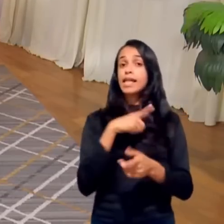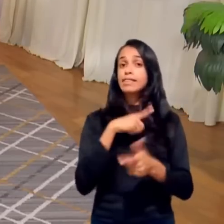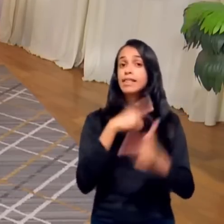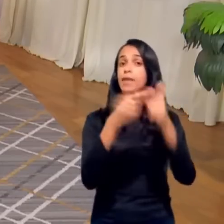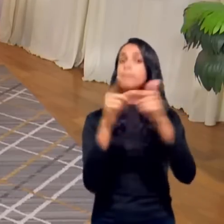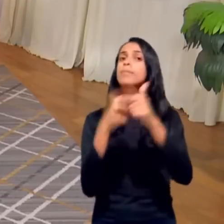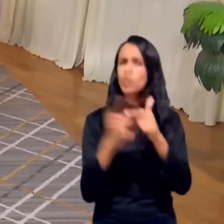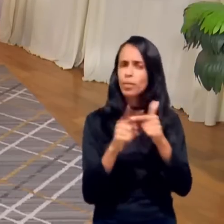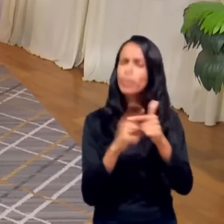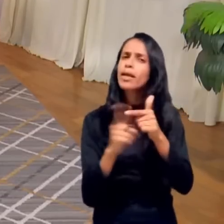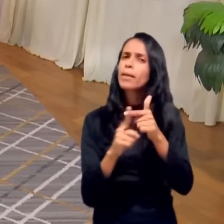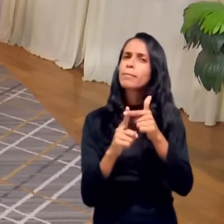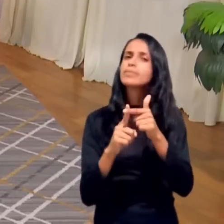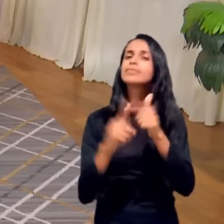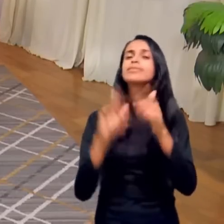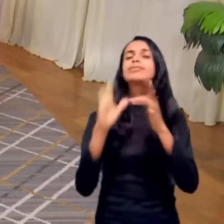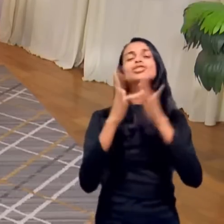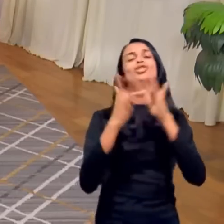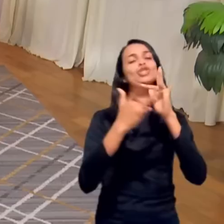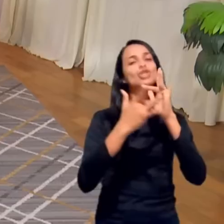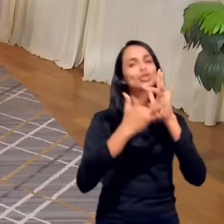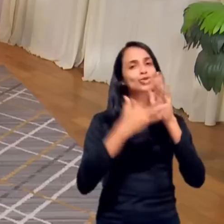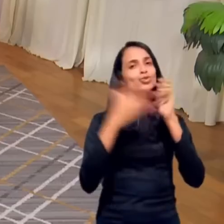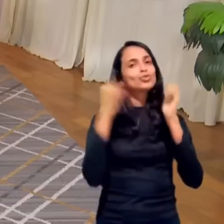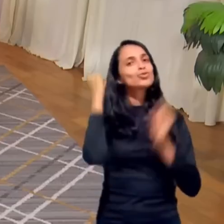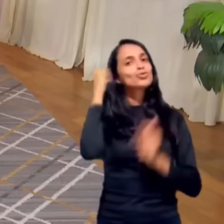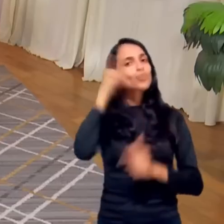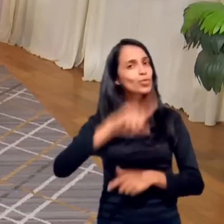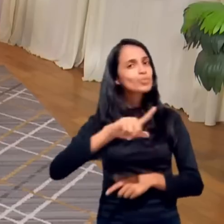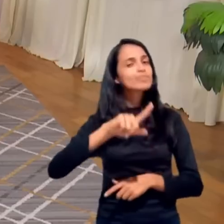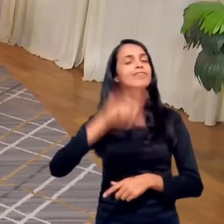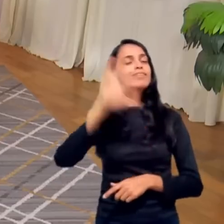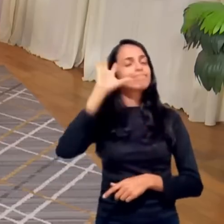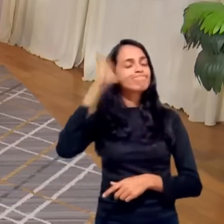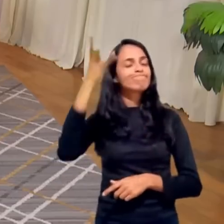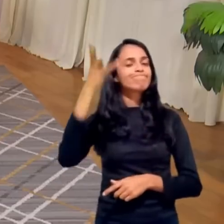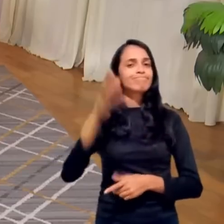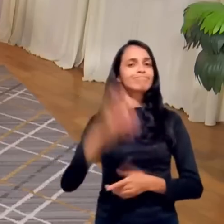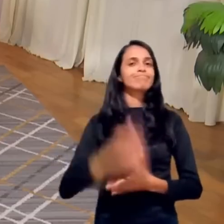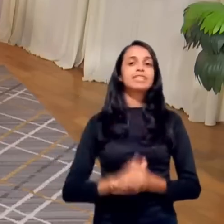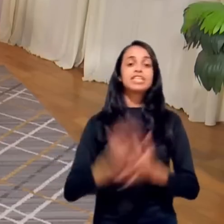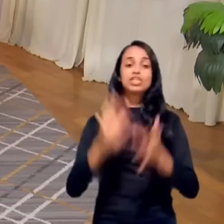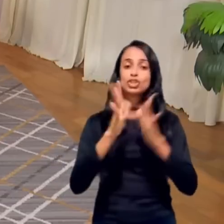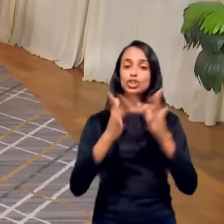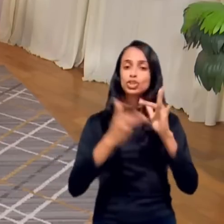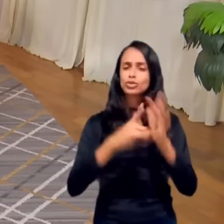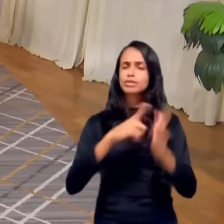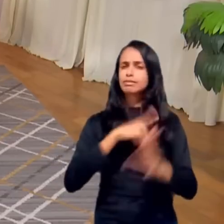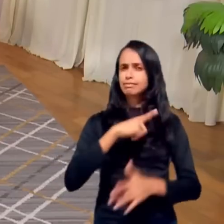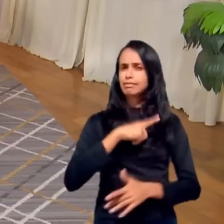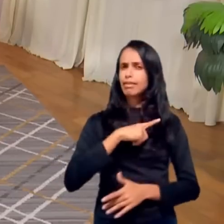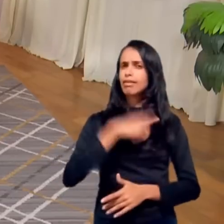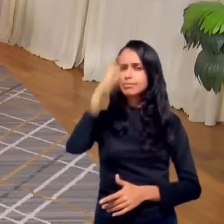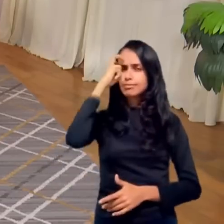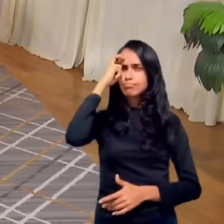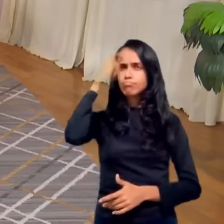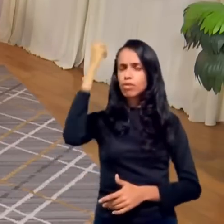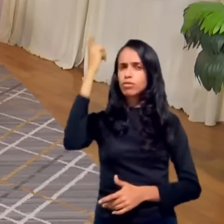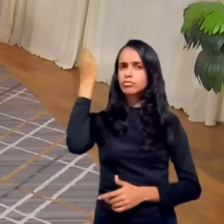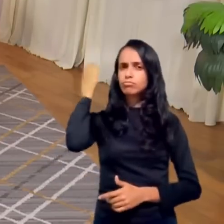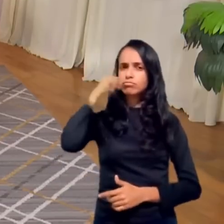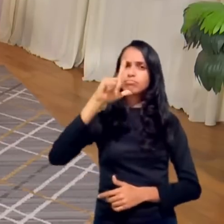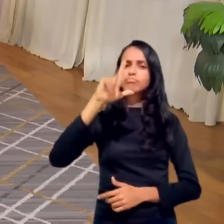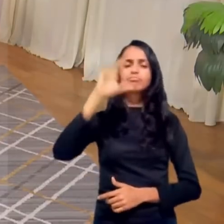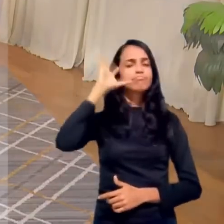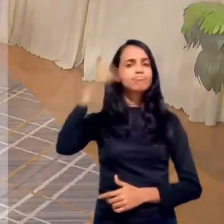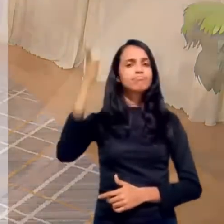Jesus é e tem a solução. Isso mesmo. No verso 6, nós vamos ler o